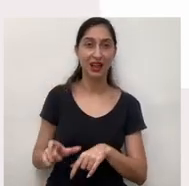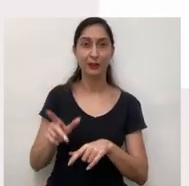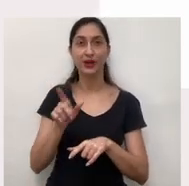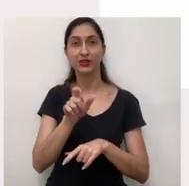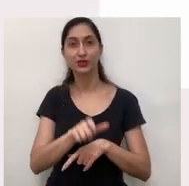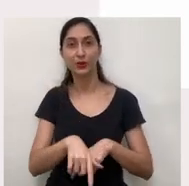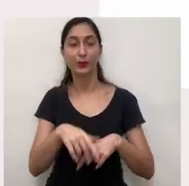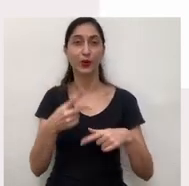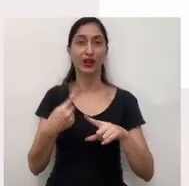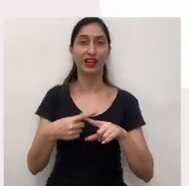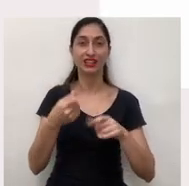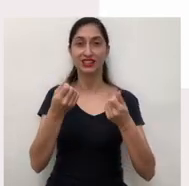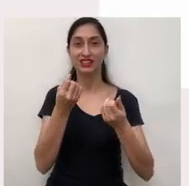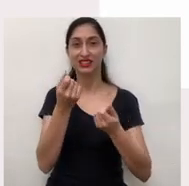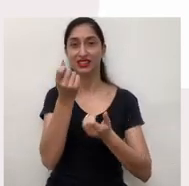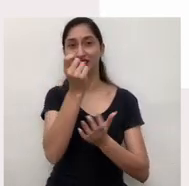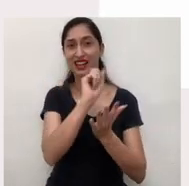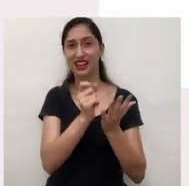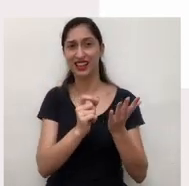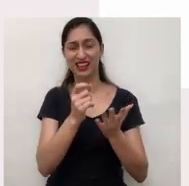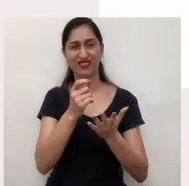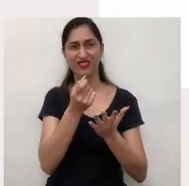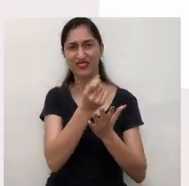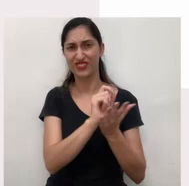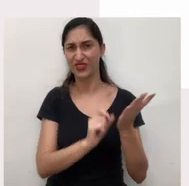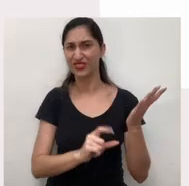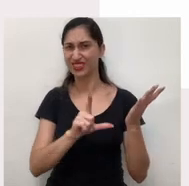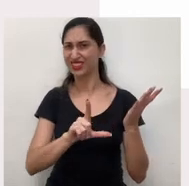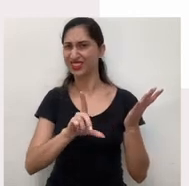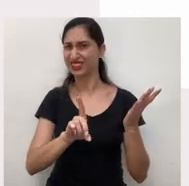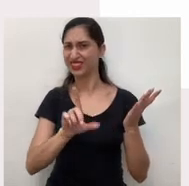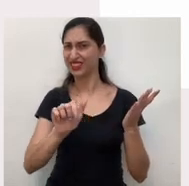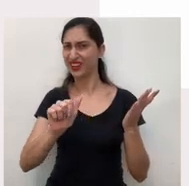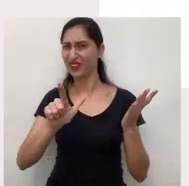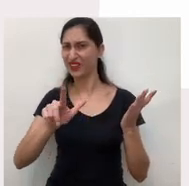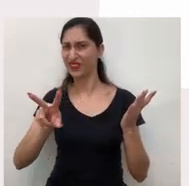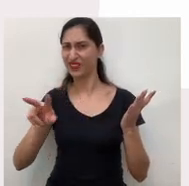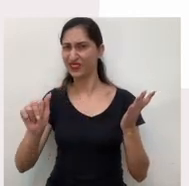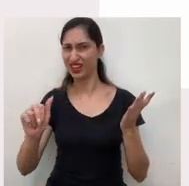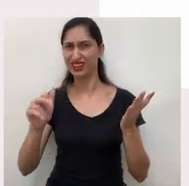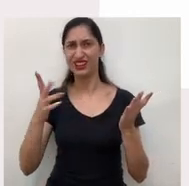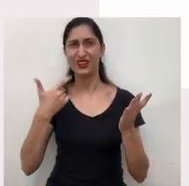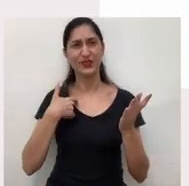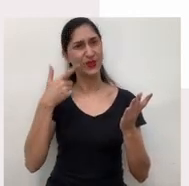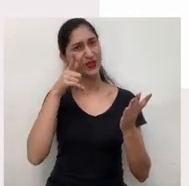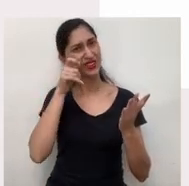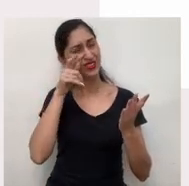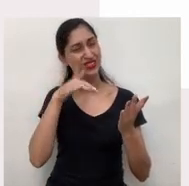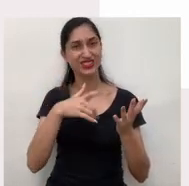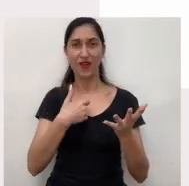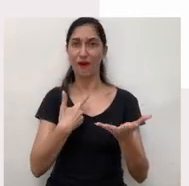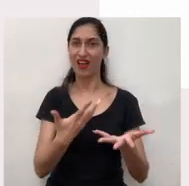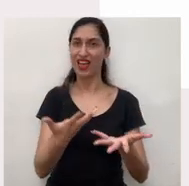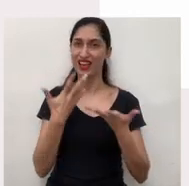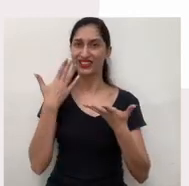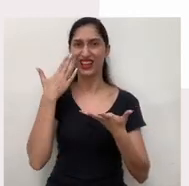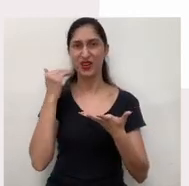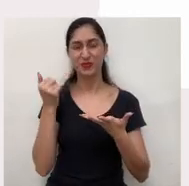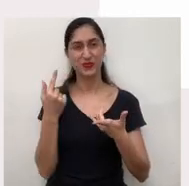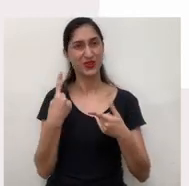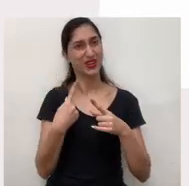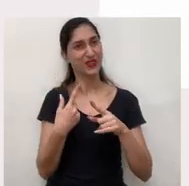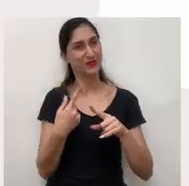serralheiro, nunca soube. Agora, de vez em quando eu lembro desse, me dá uma curiosidade, vontade de ir lá começar